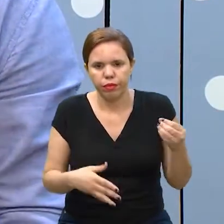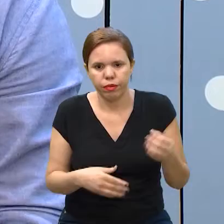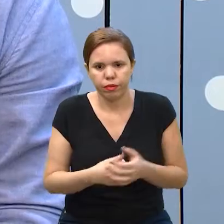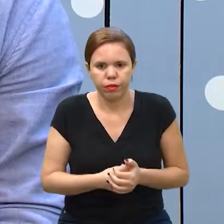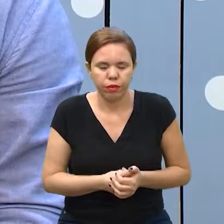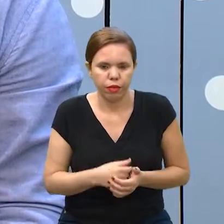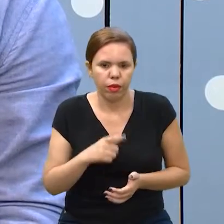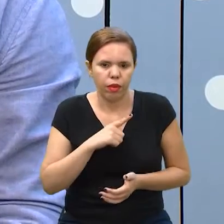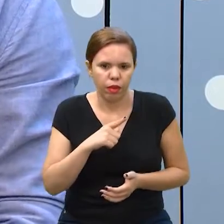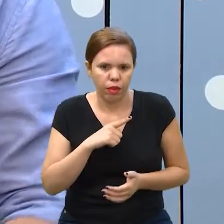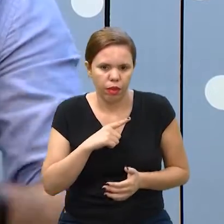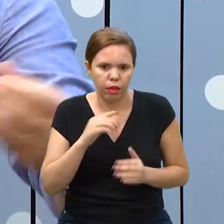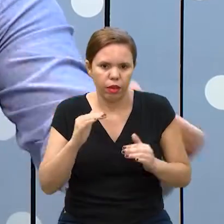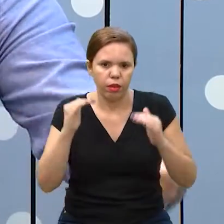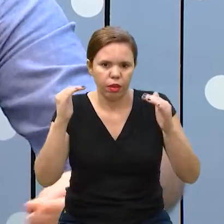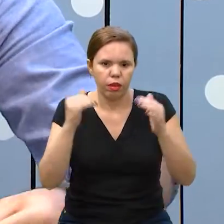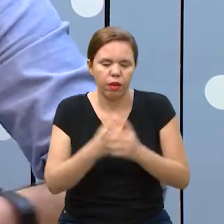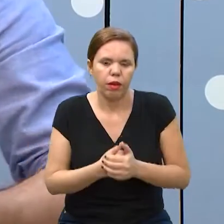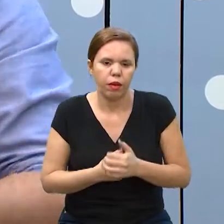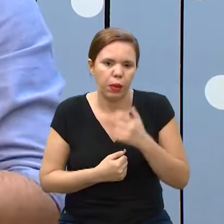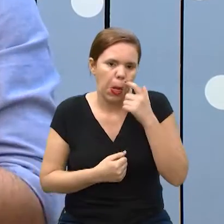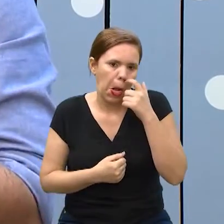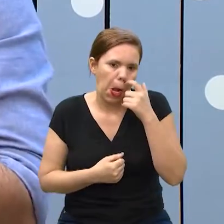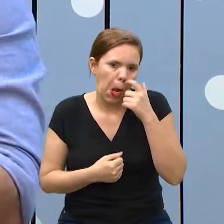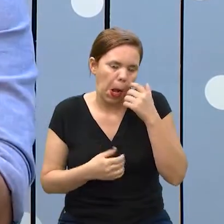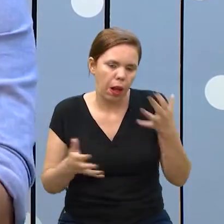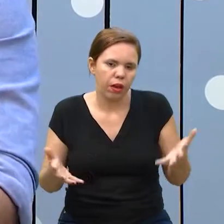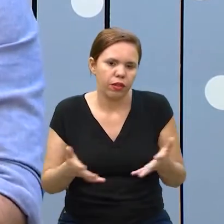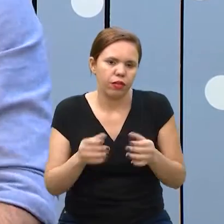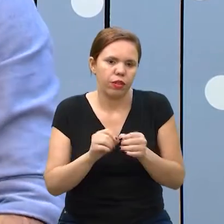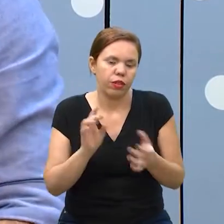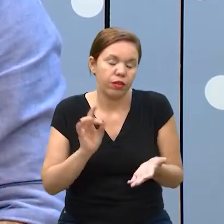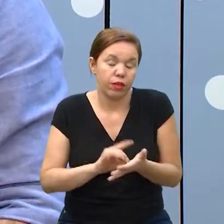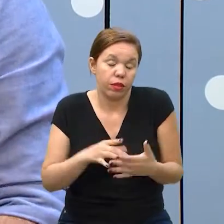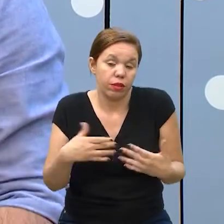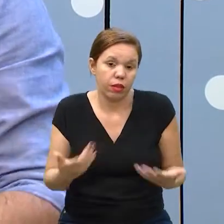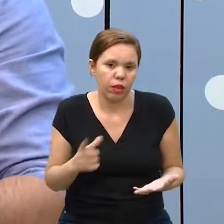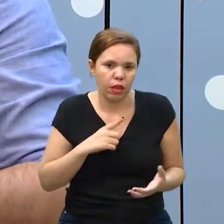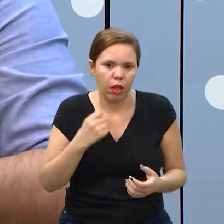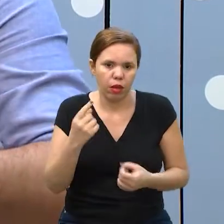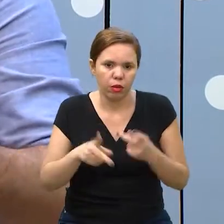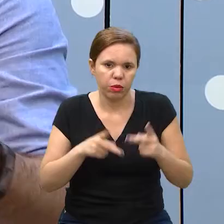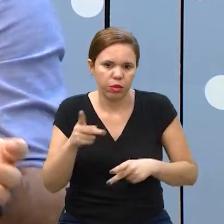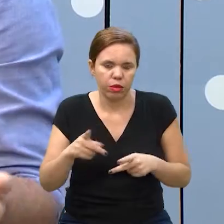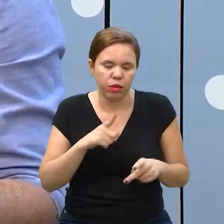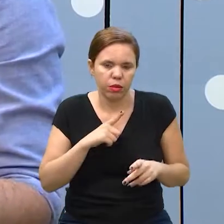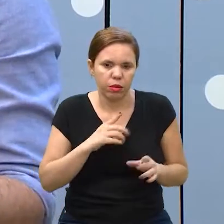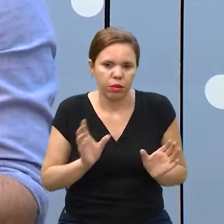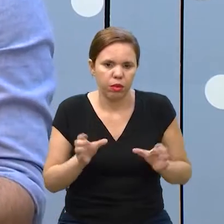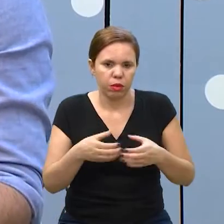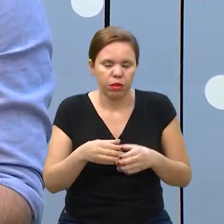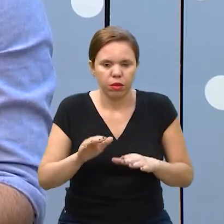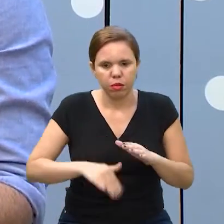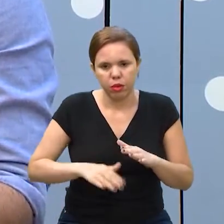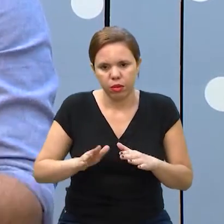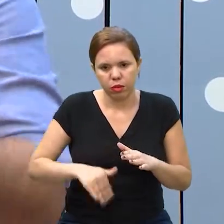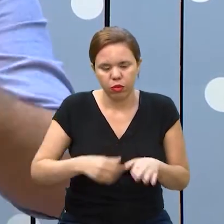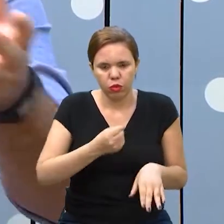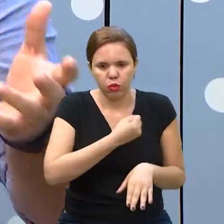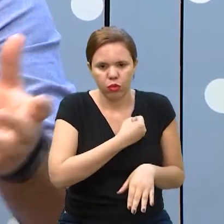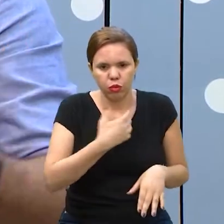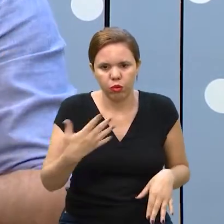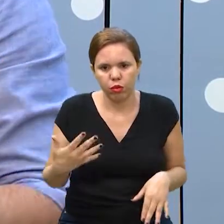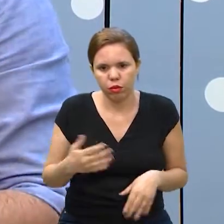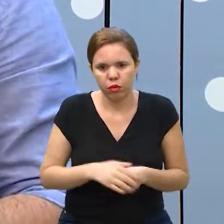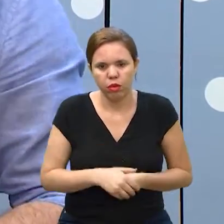conteúdo ele tem relevância, ele tem influência efetivamente. Então tem pessoas que têm uma comunidade menor,